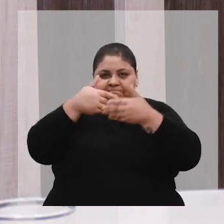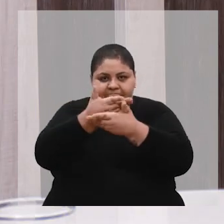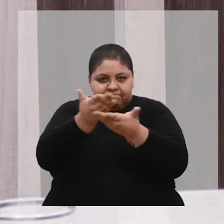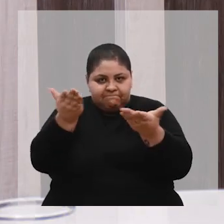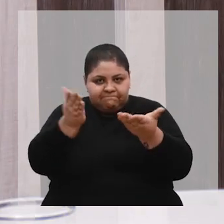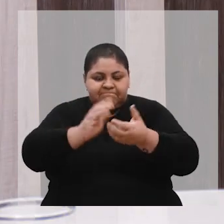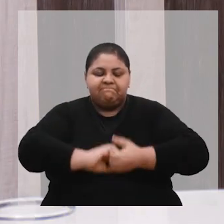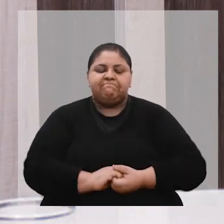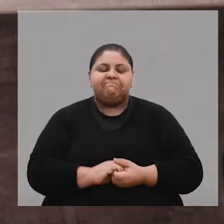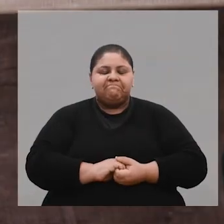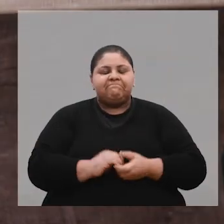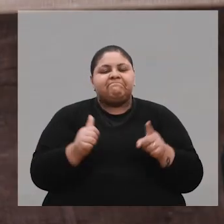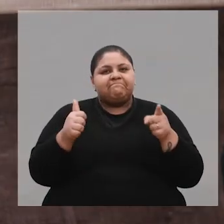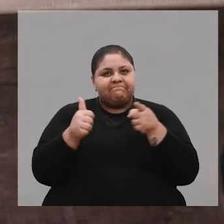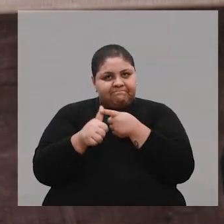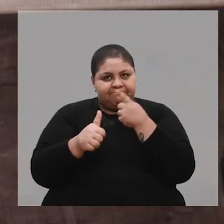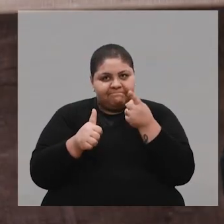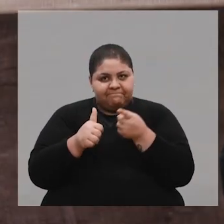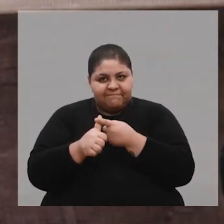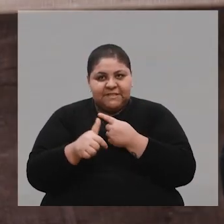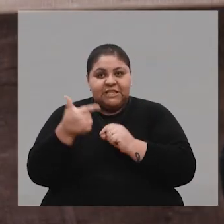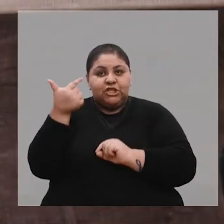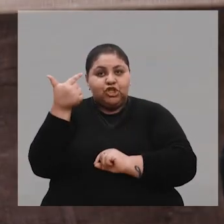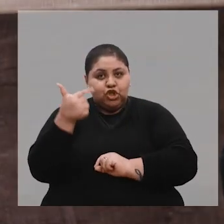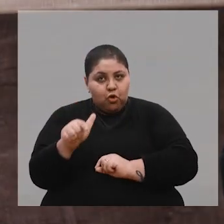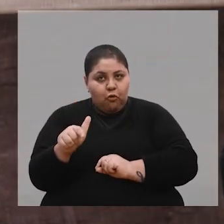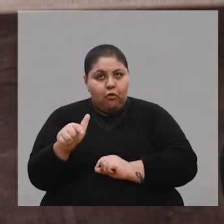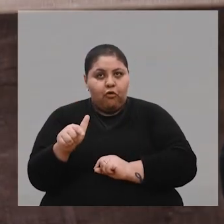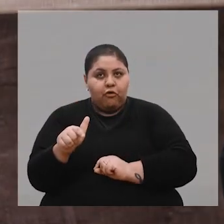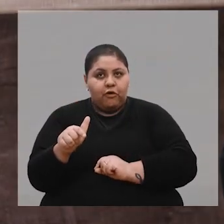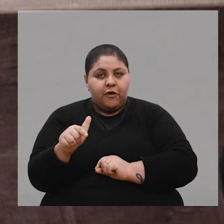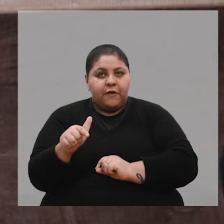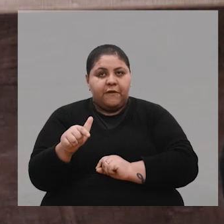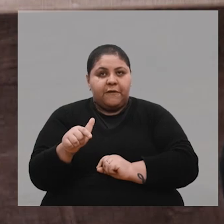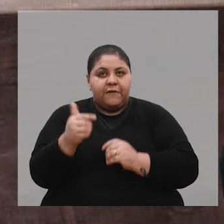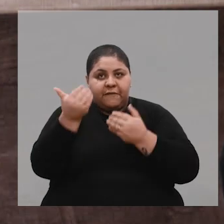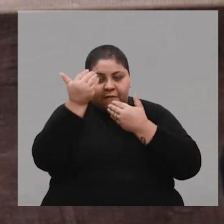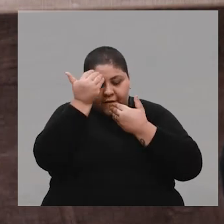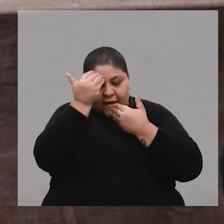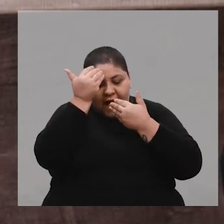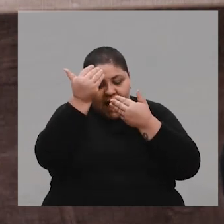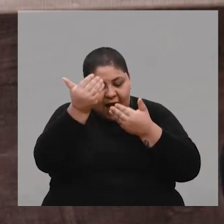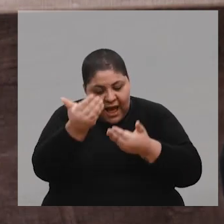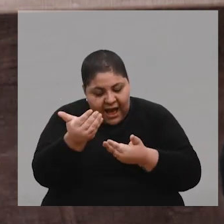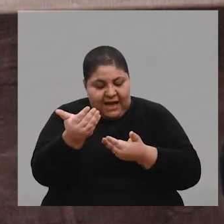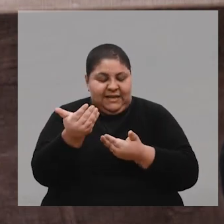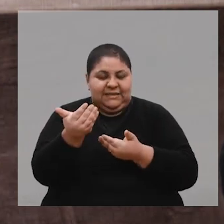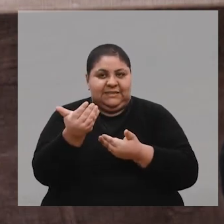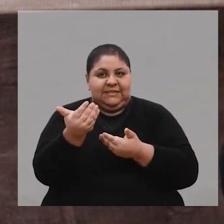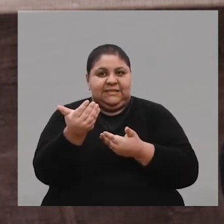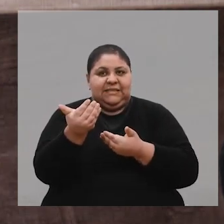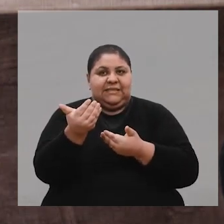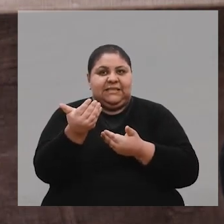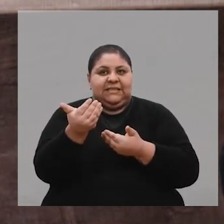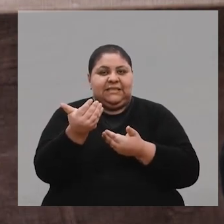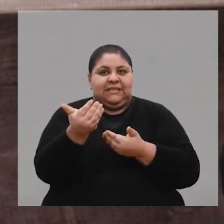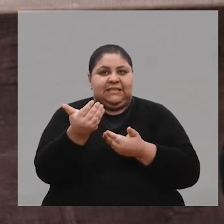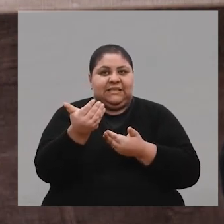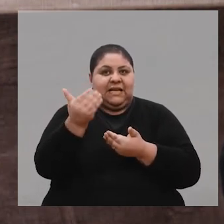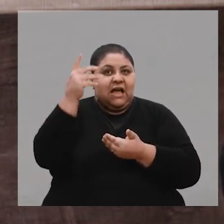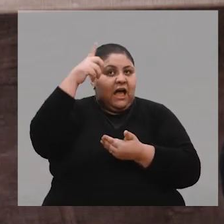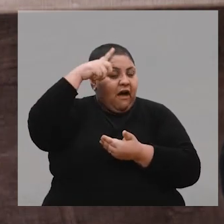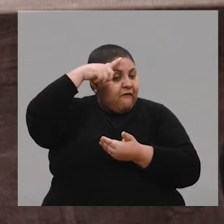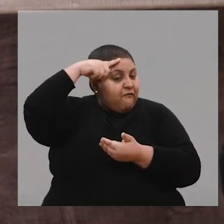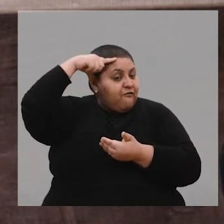O espaço ainda é seu. Bom, primeiramente, mais uma vez, então, não sendo redundante, agradecer a